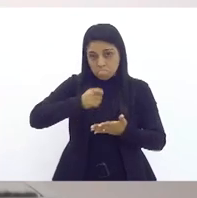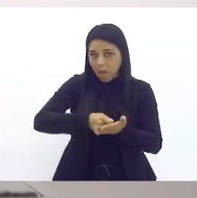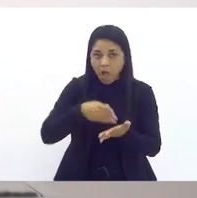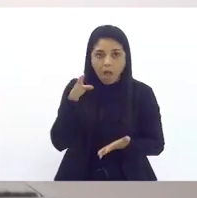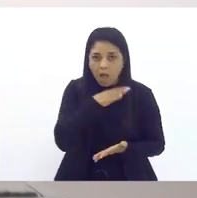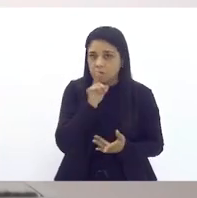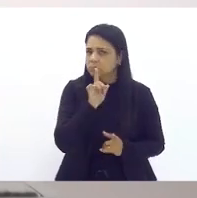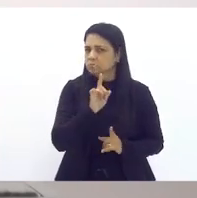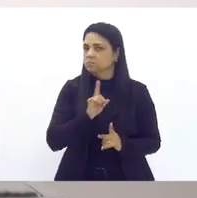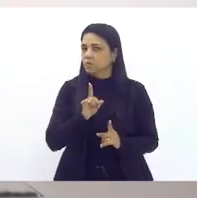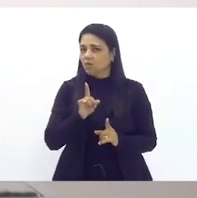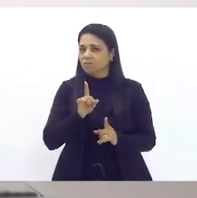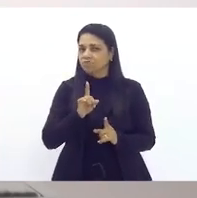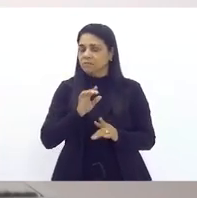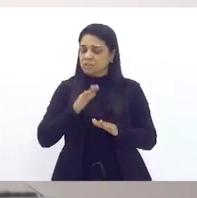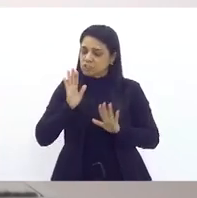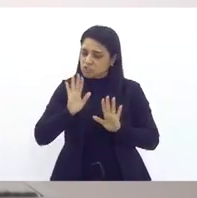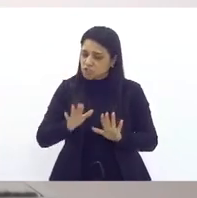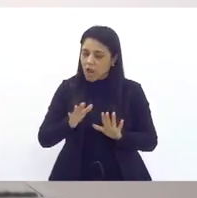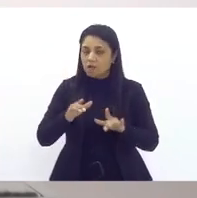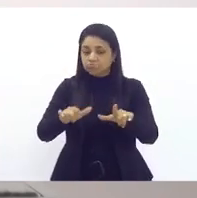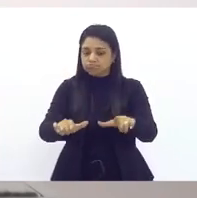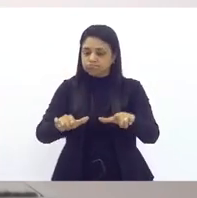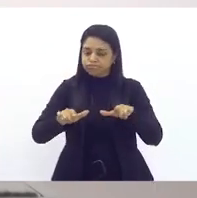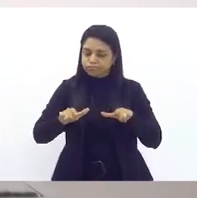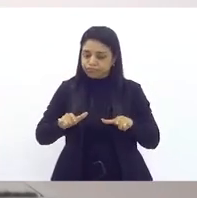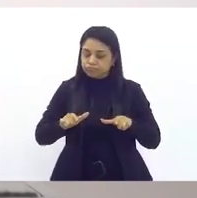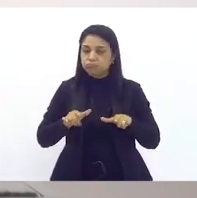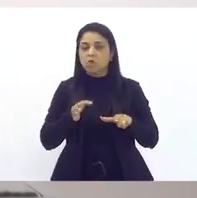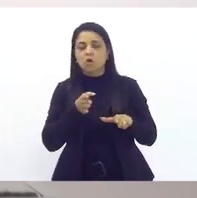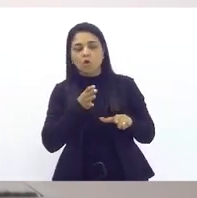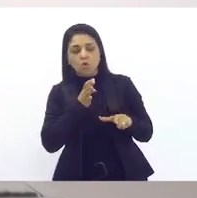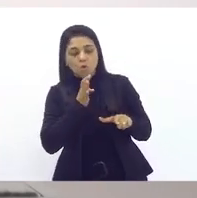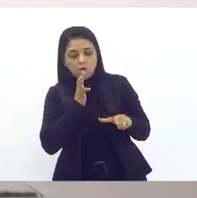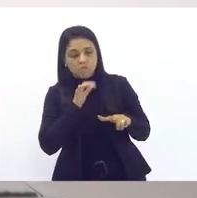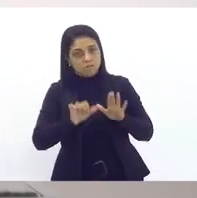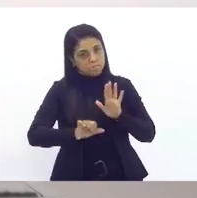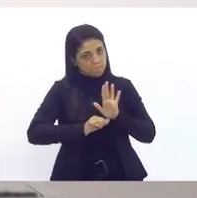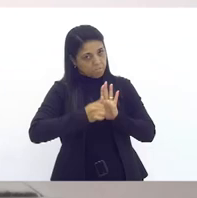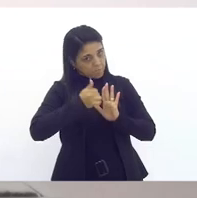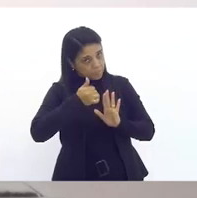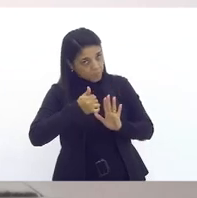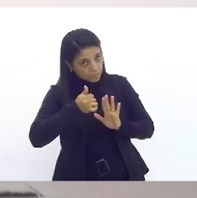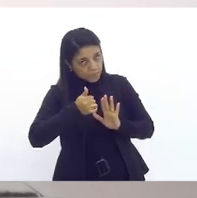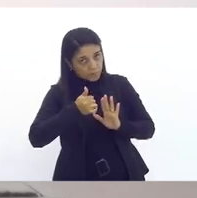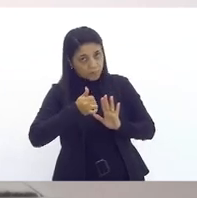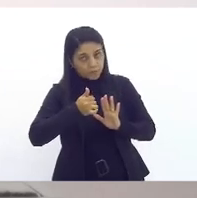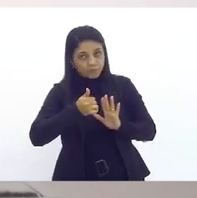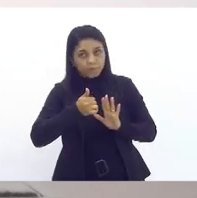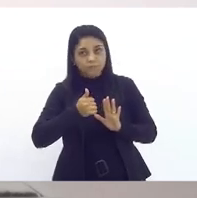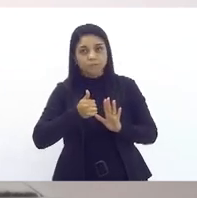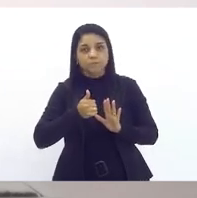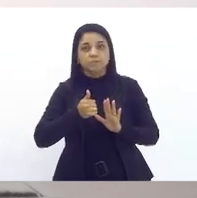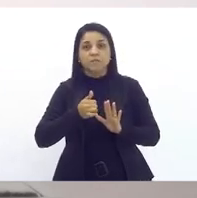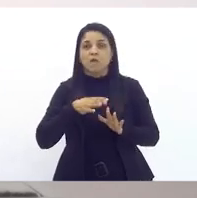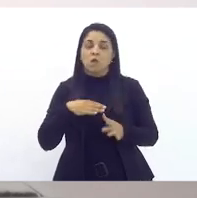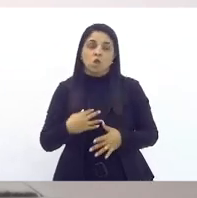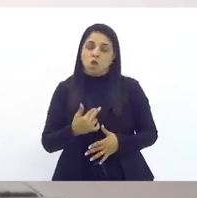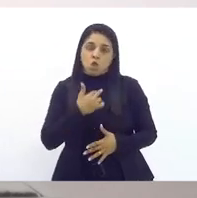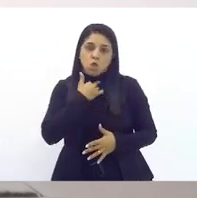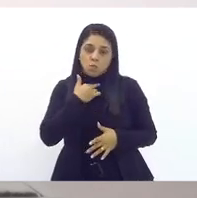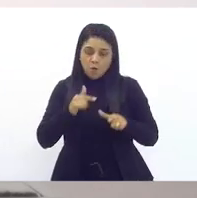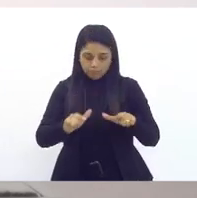deu o primeiro passo, que é o reconhecimento. Porque dizer, olha, eu não posso